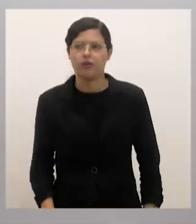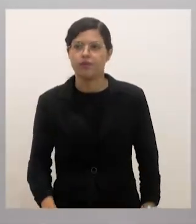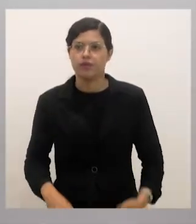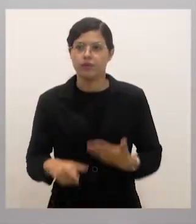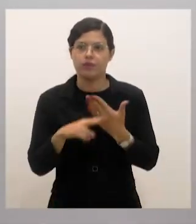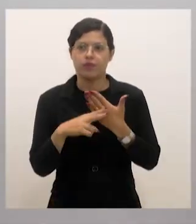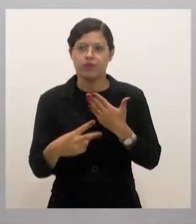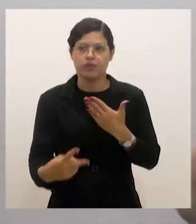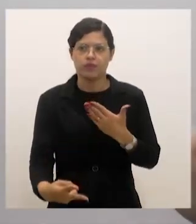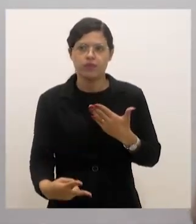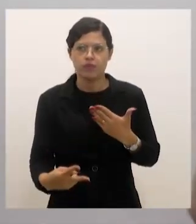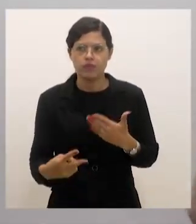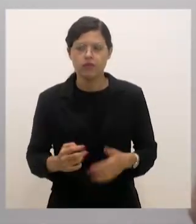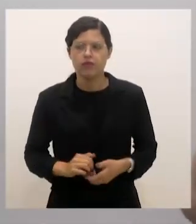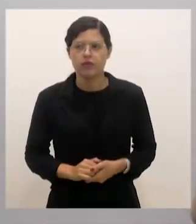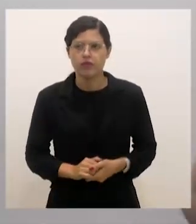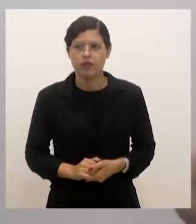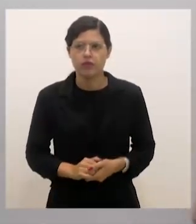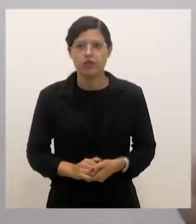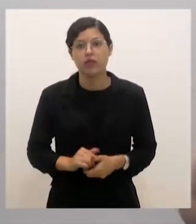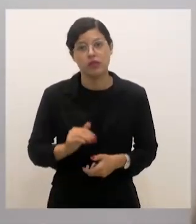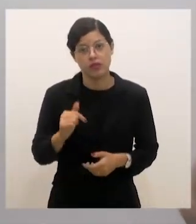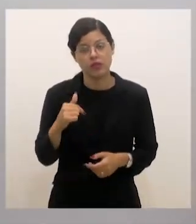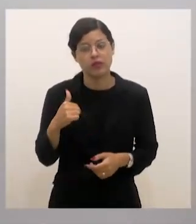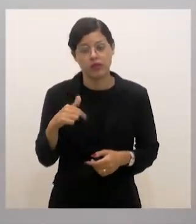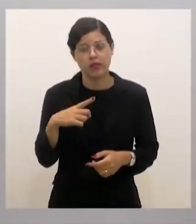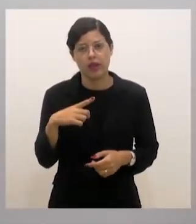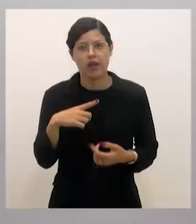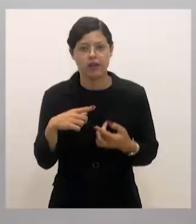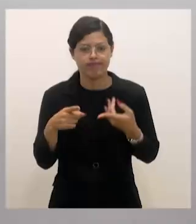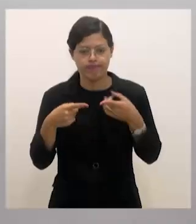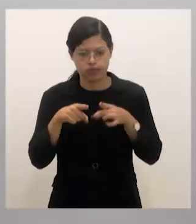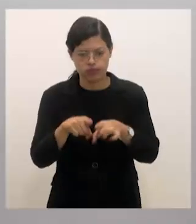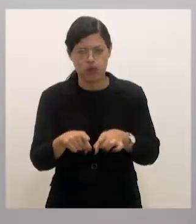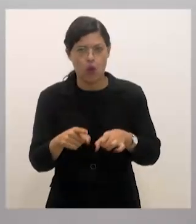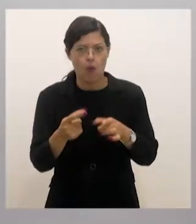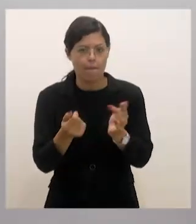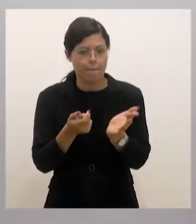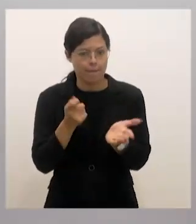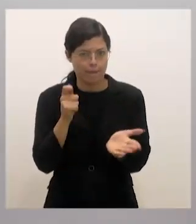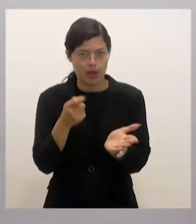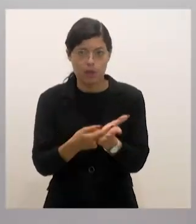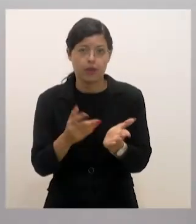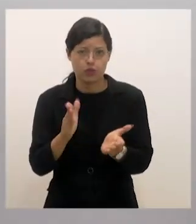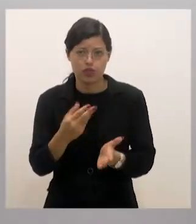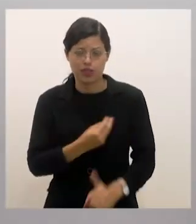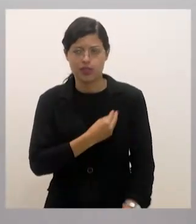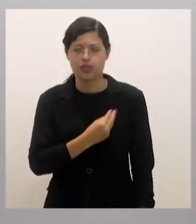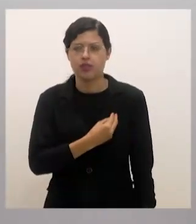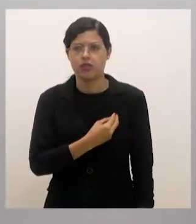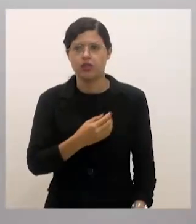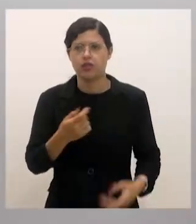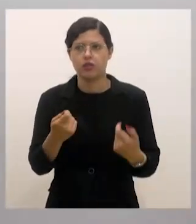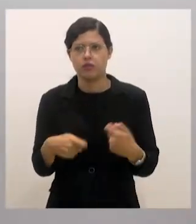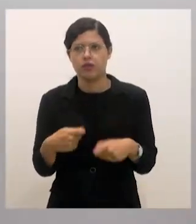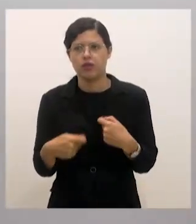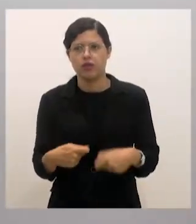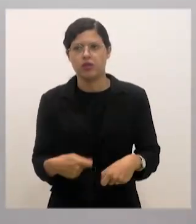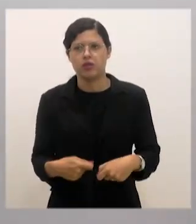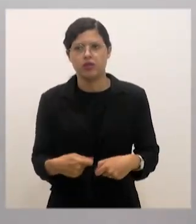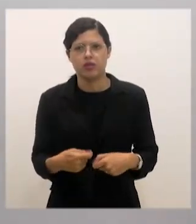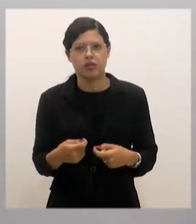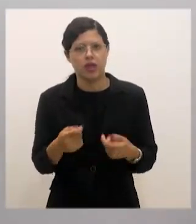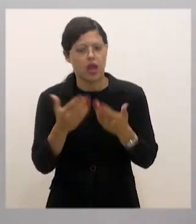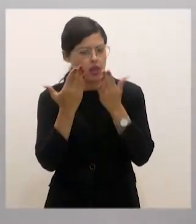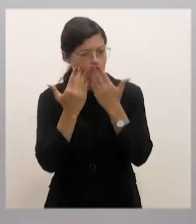está superpondo com uma taxa já existente. Então, a gente precisa escoimar essa